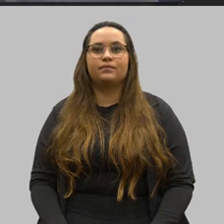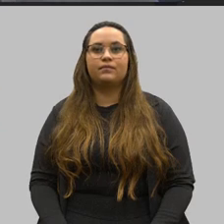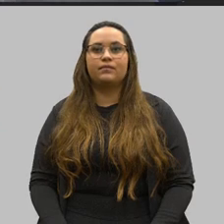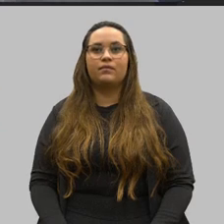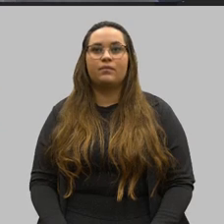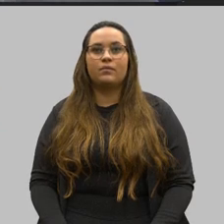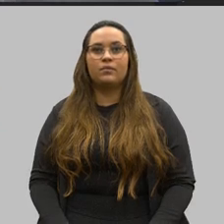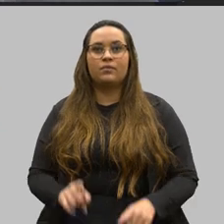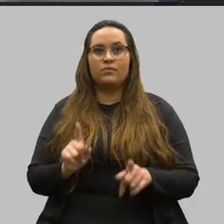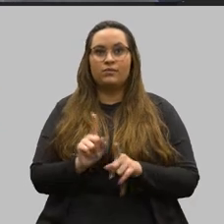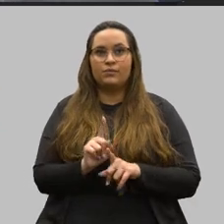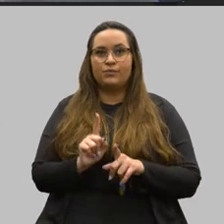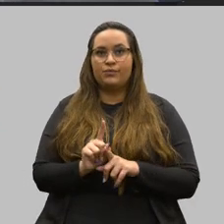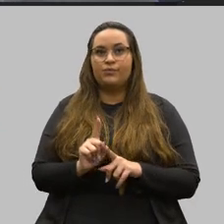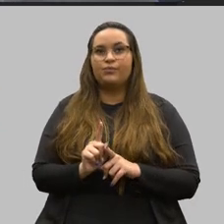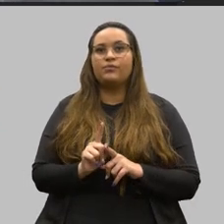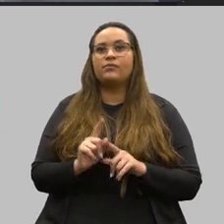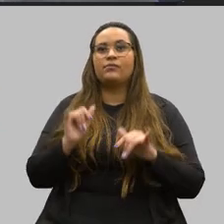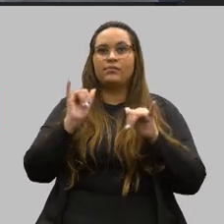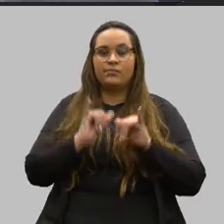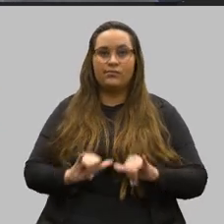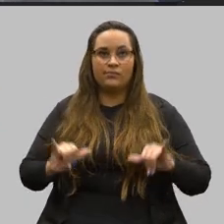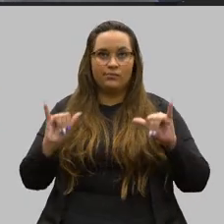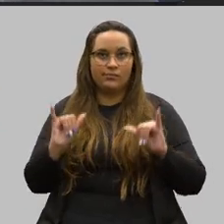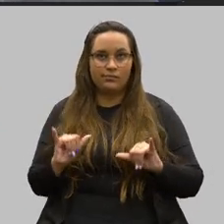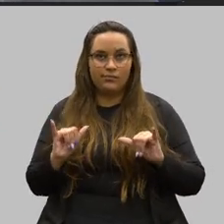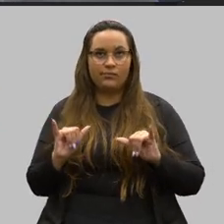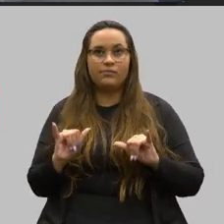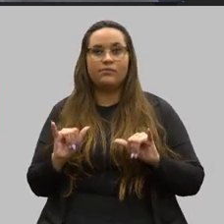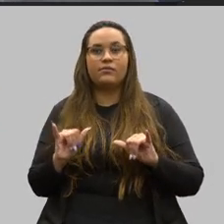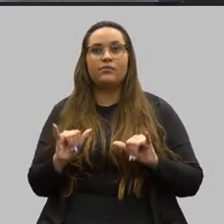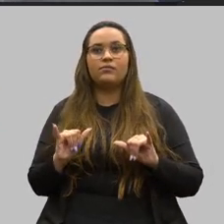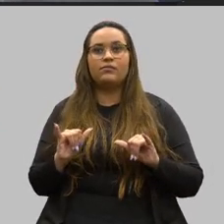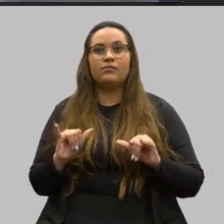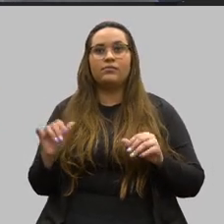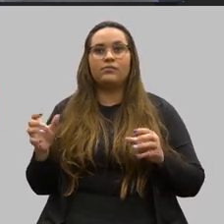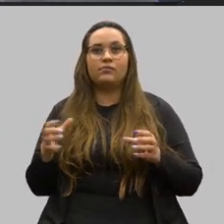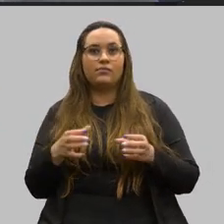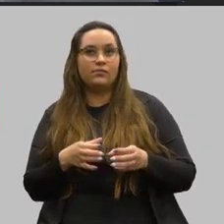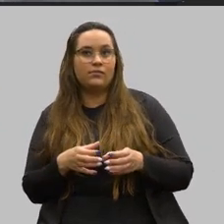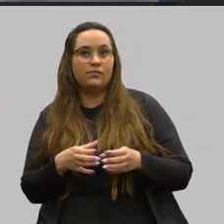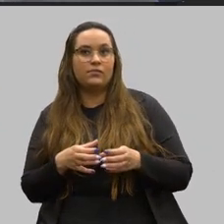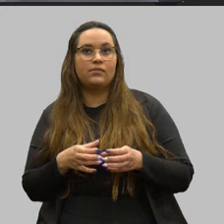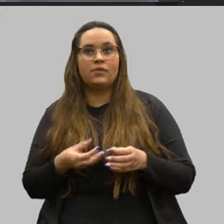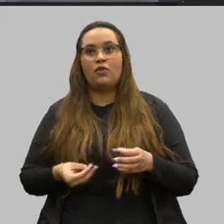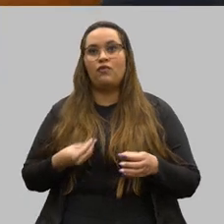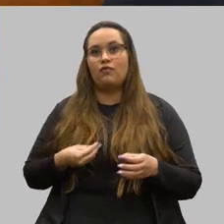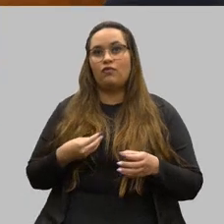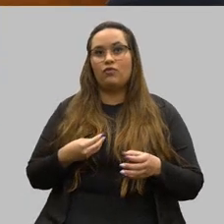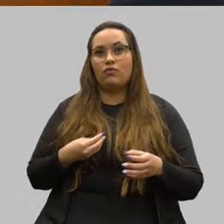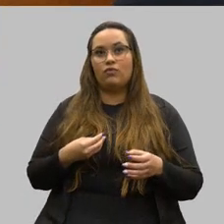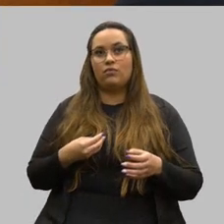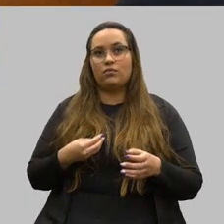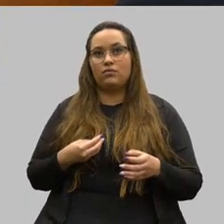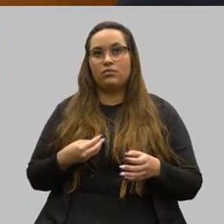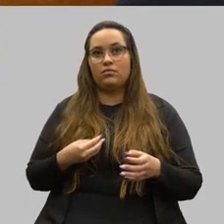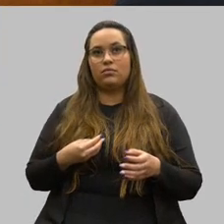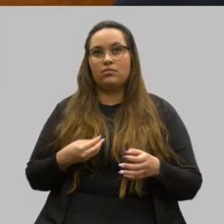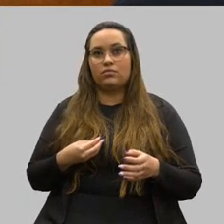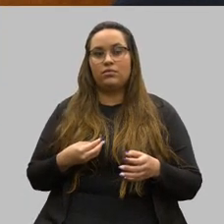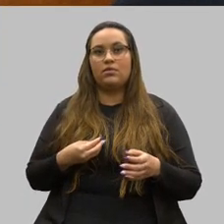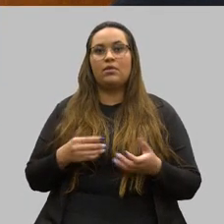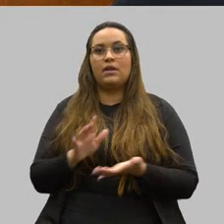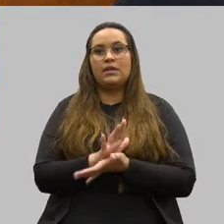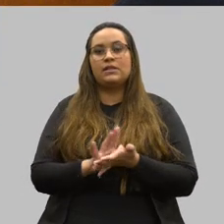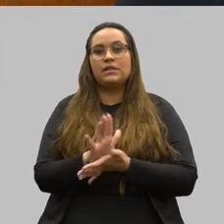a imprensa fez exatamente noticiou né Cidade Administrativa funciona sem alvará doos bombeiros desde a inauguração E